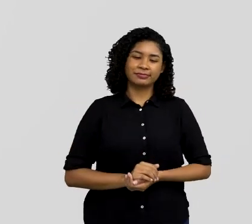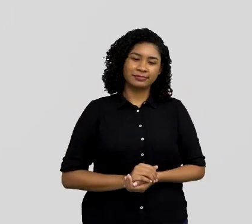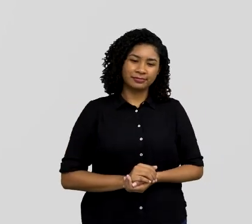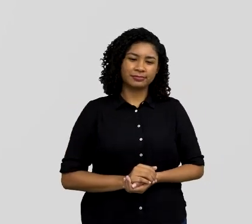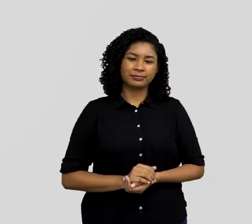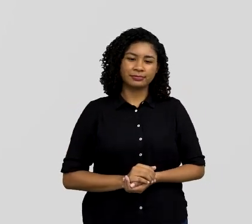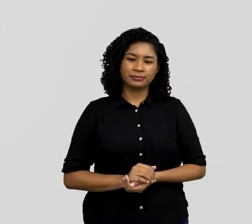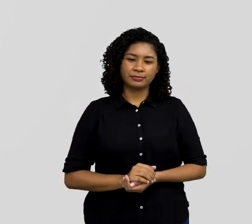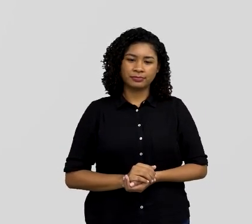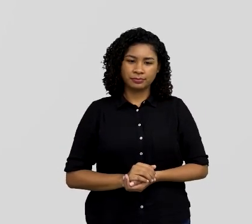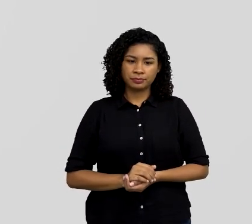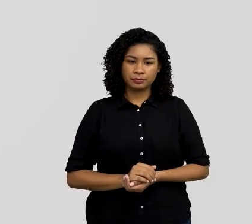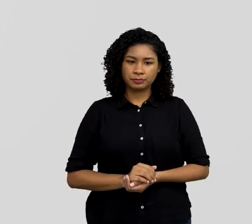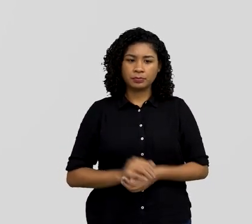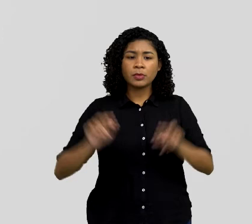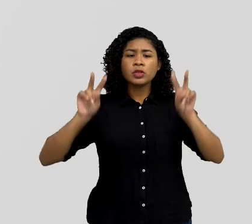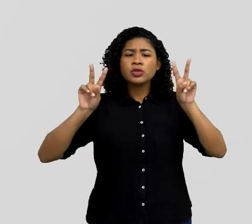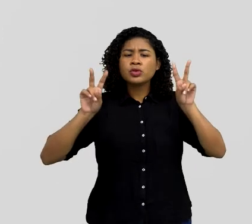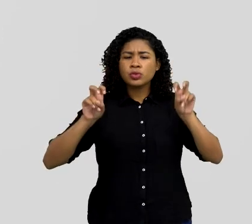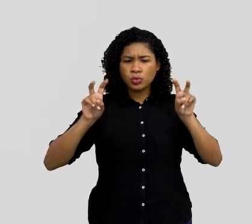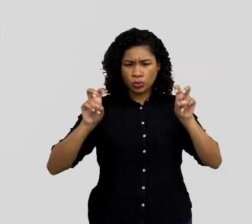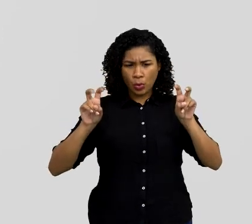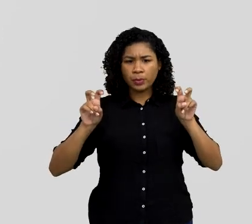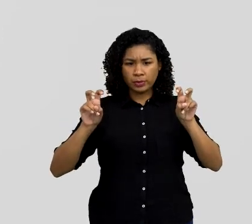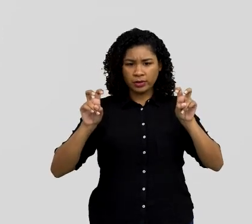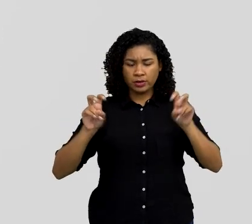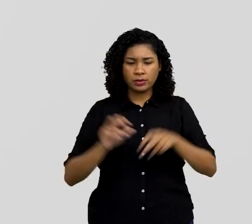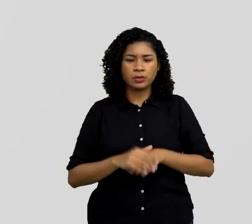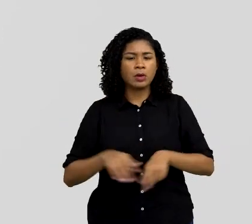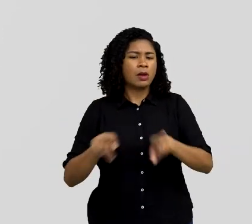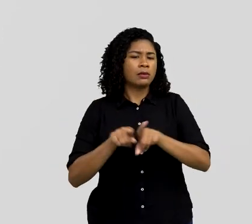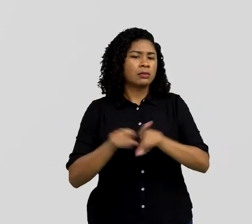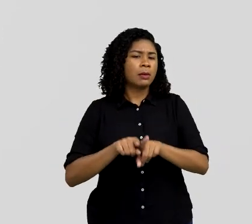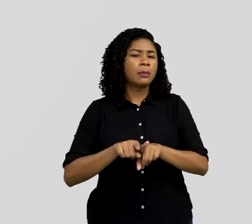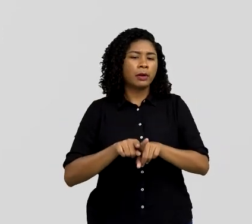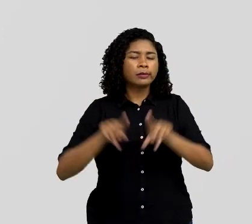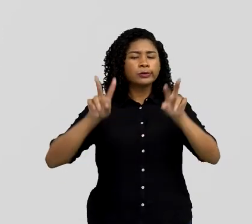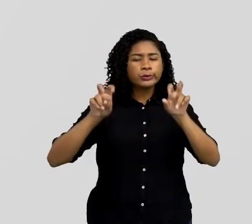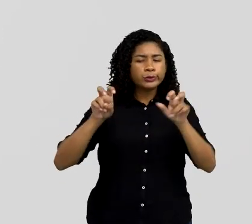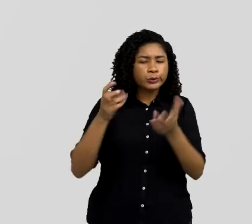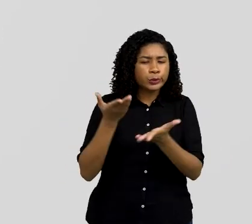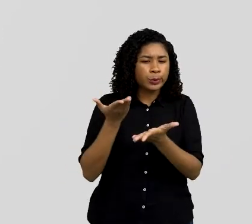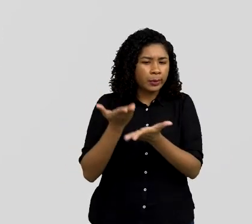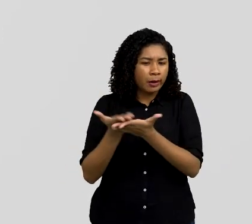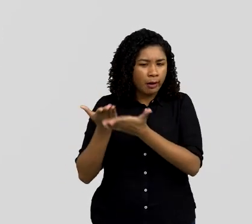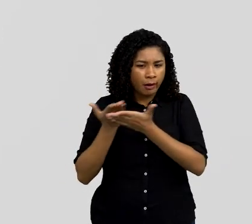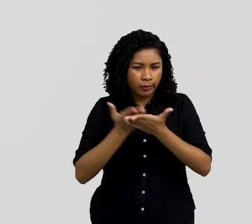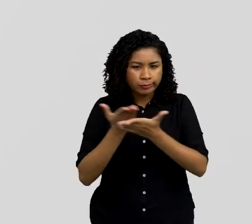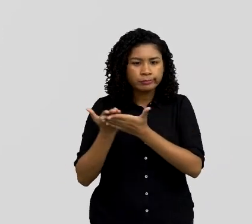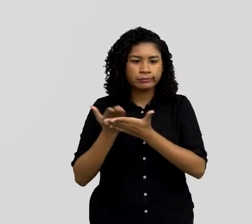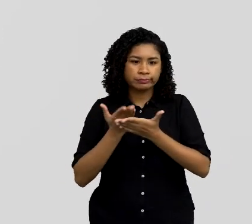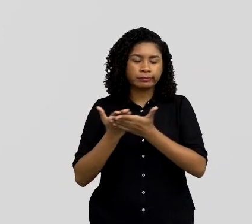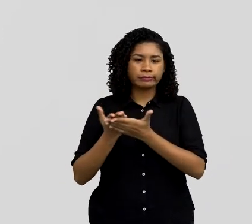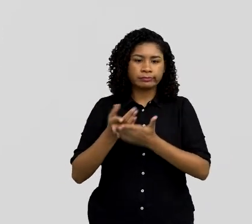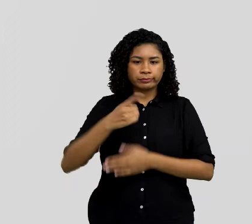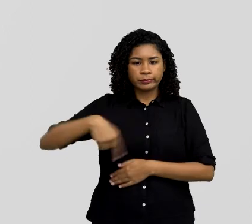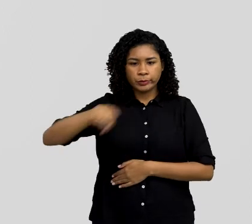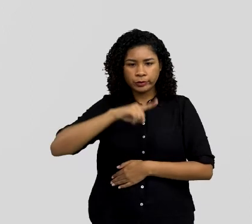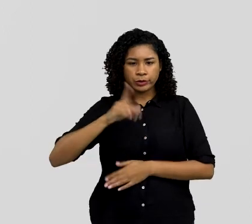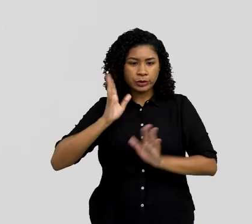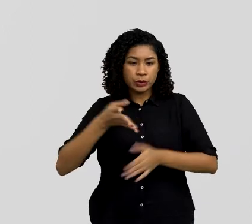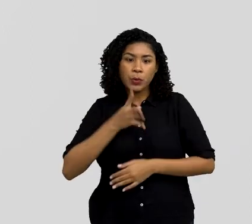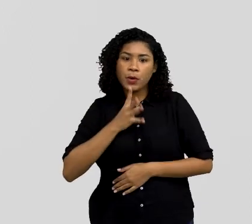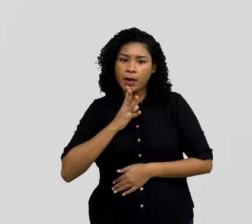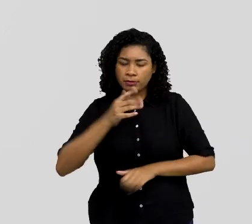né? Sobre esse assunto, e com base nos conhecimentos geográficos e na análise da imagem, é